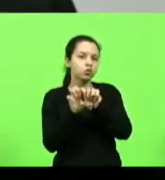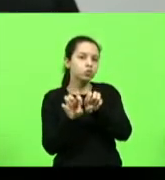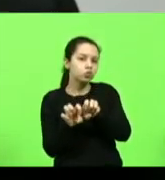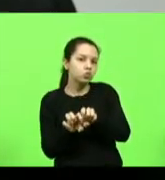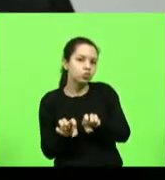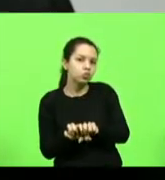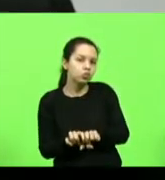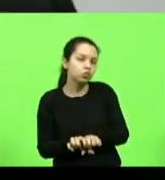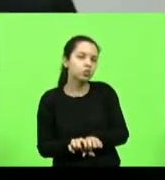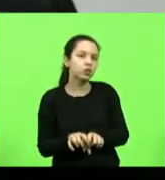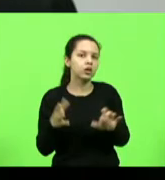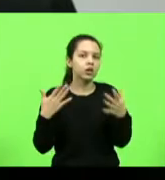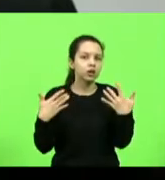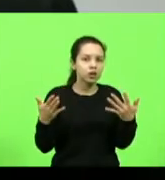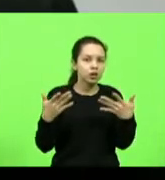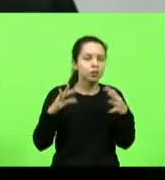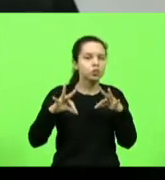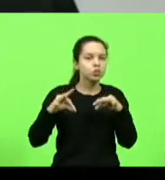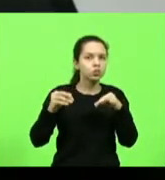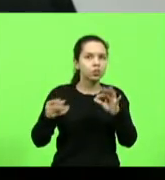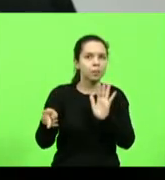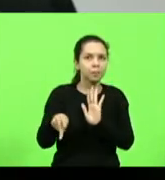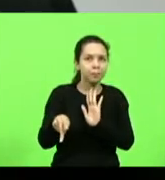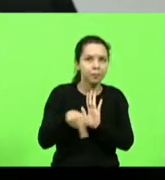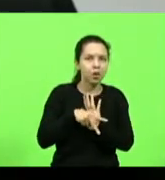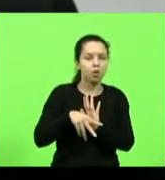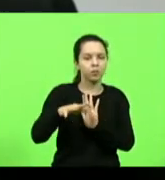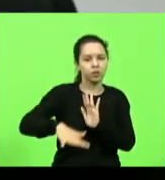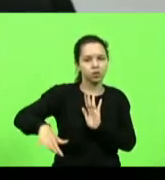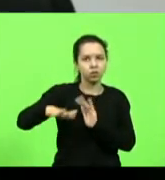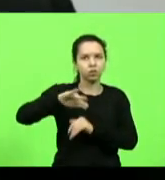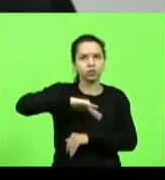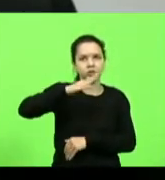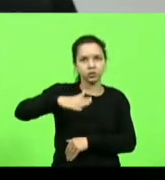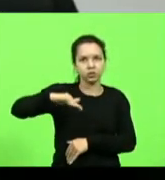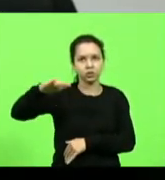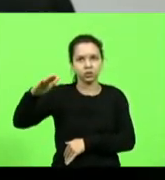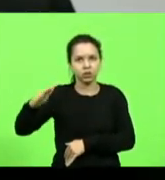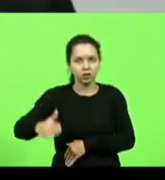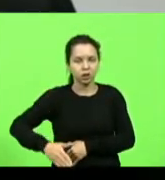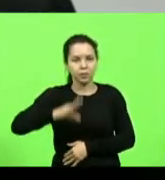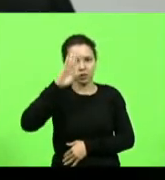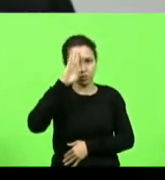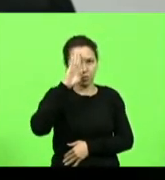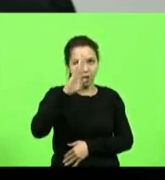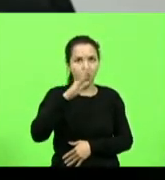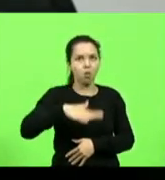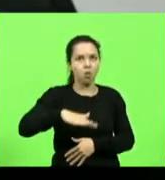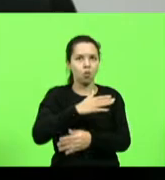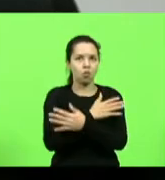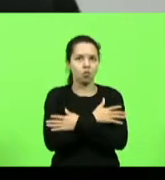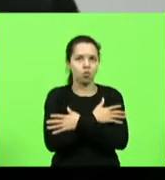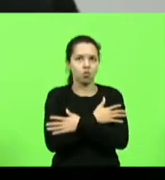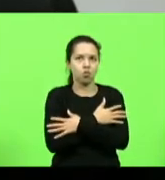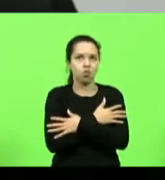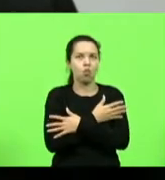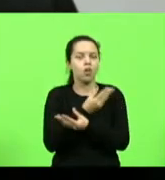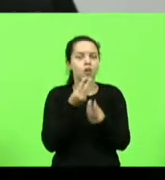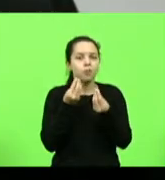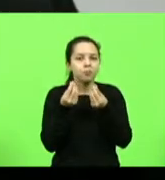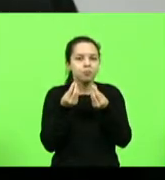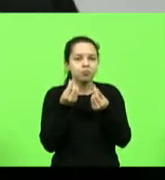é característico da região aqui da Serra Catarinense, em especial de São Joaquim, traz um sabor diferenciado